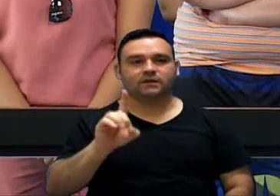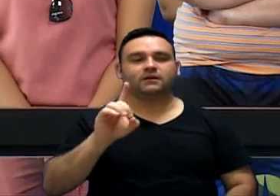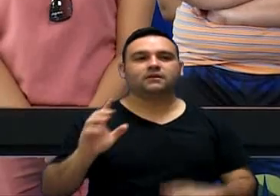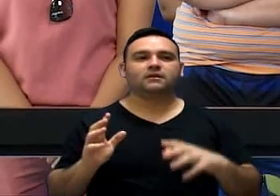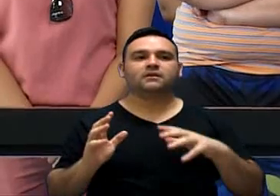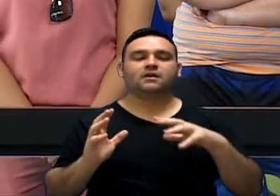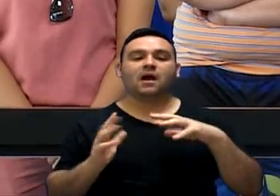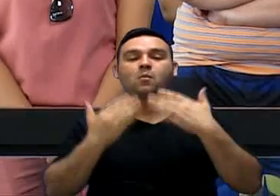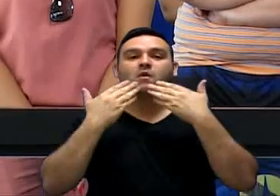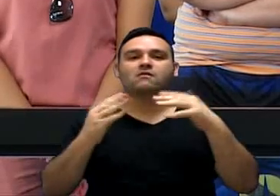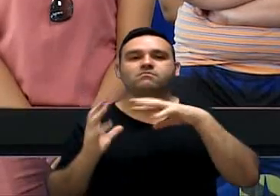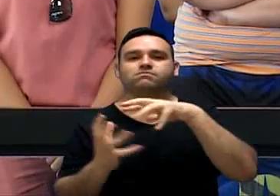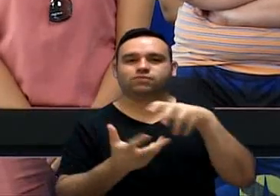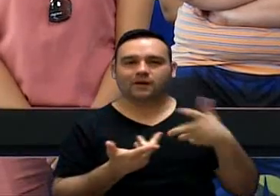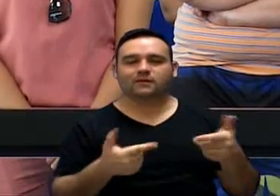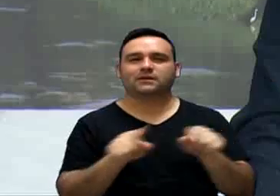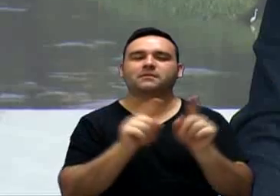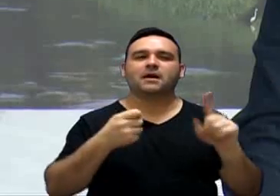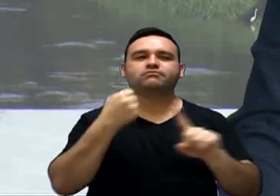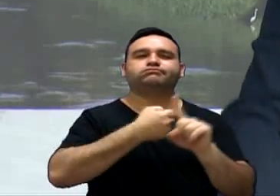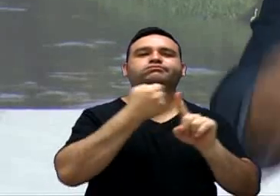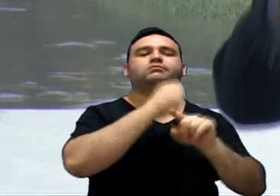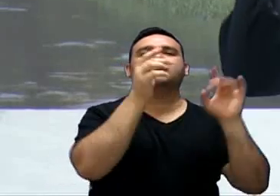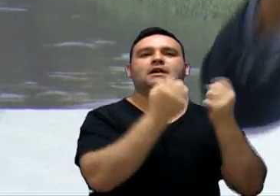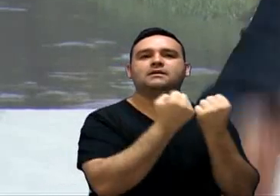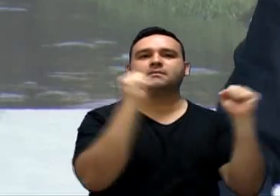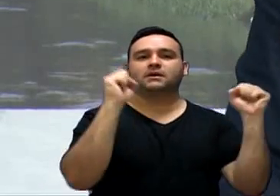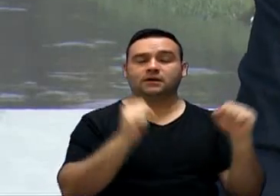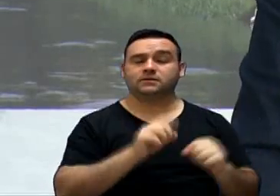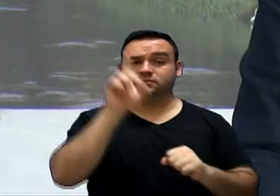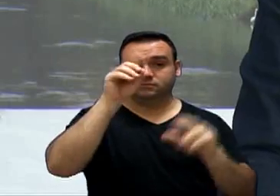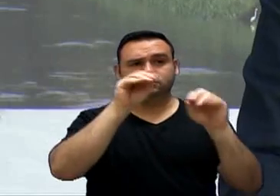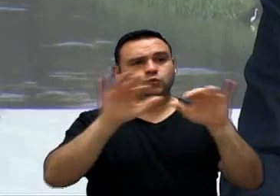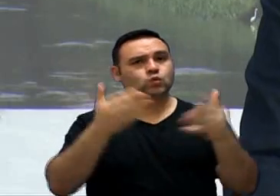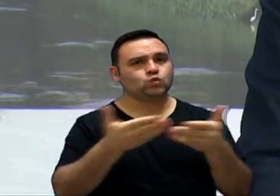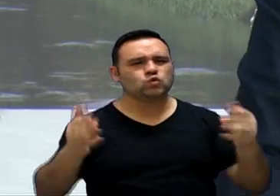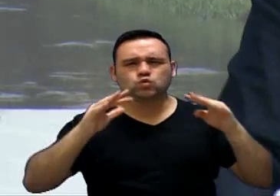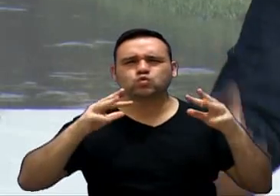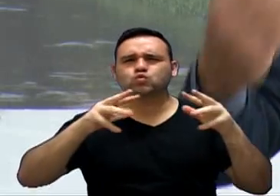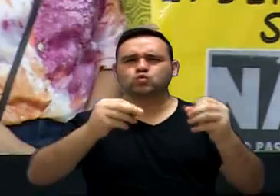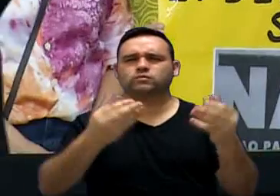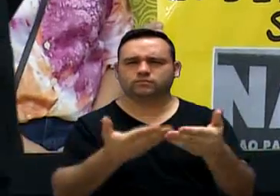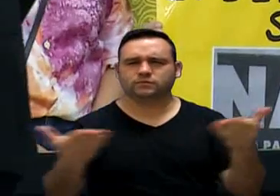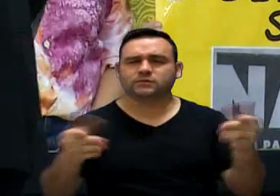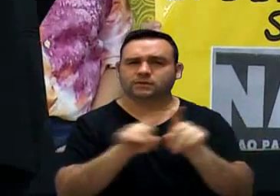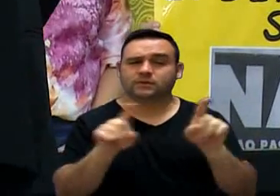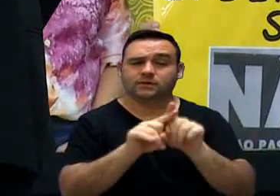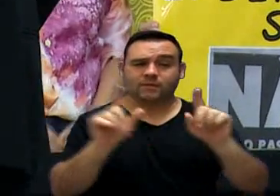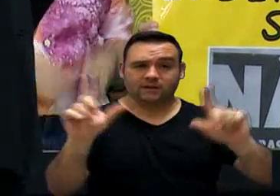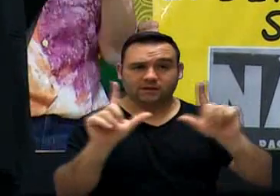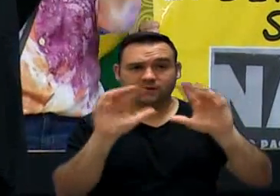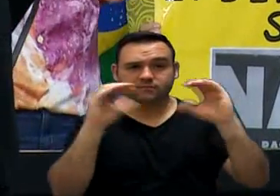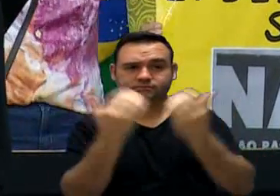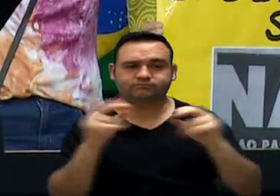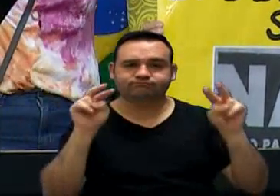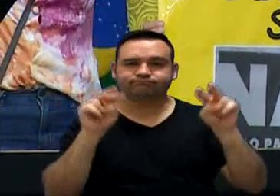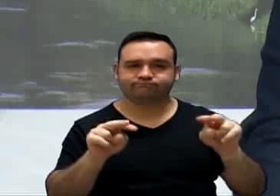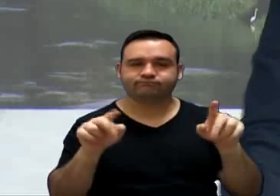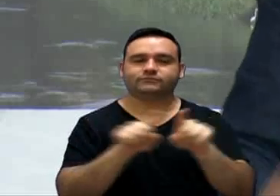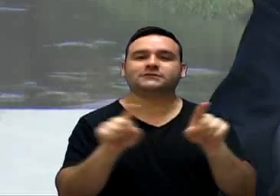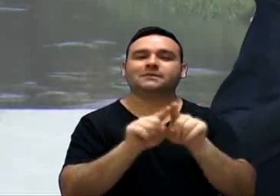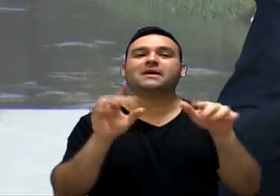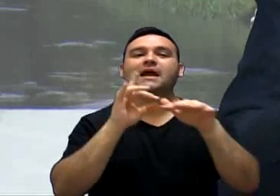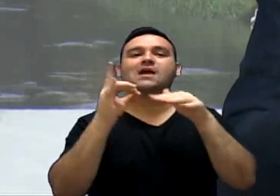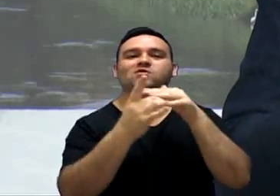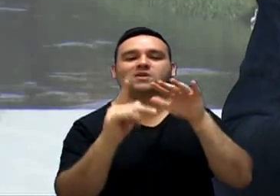Worldwide Demonstration, o pessoal que luta pela liberdade. Que Deus abençoe cada um de nós, cada um de vocês hoje, quem nos acompanha na TV Câmara e também nas